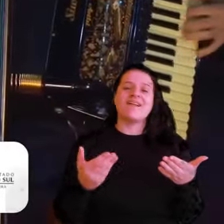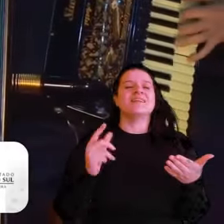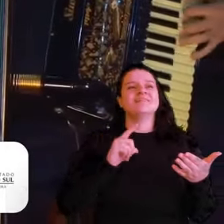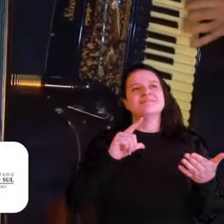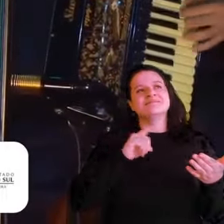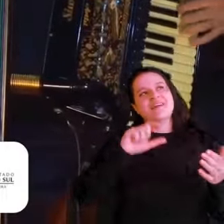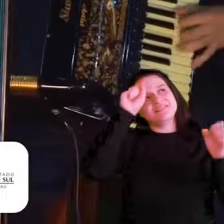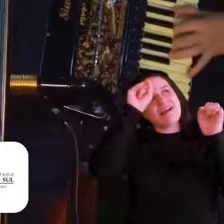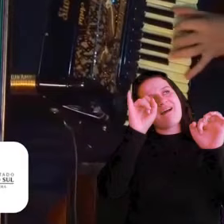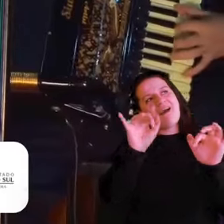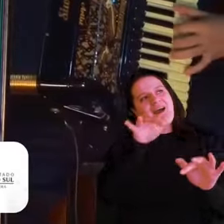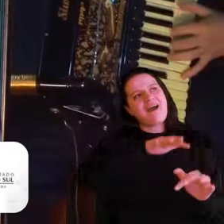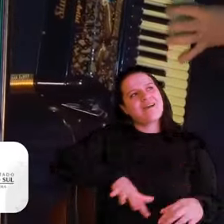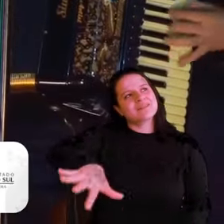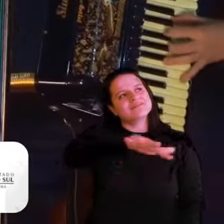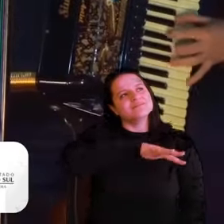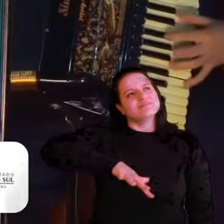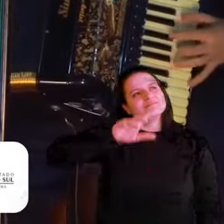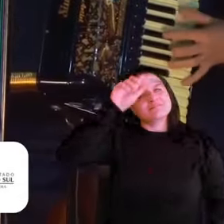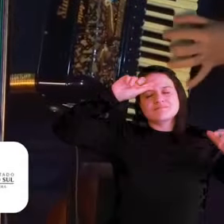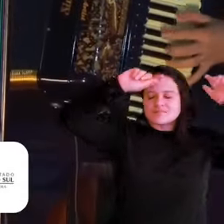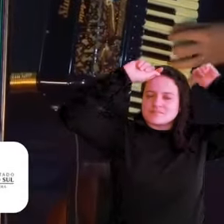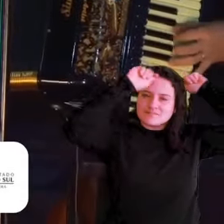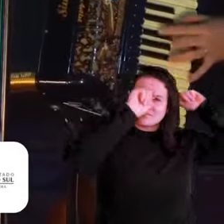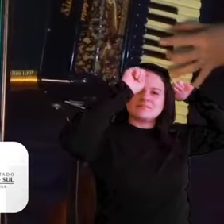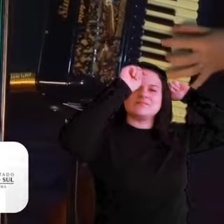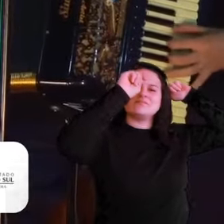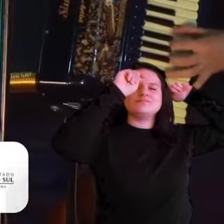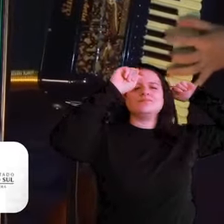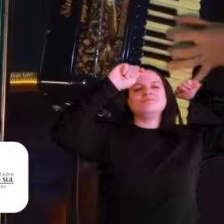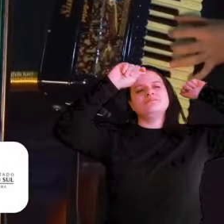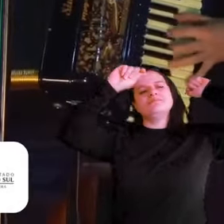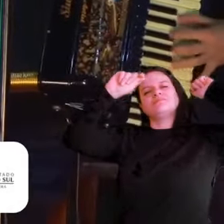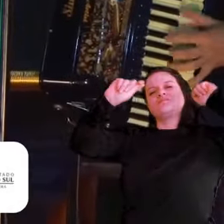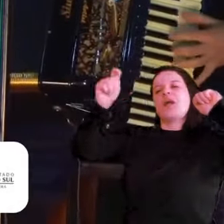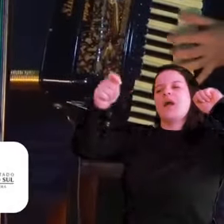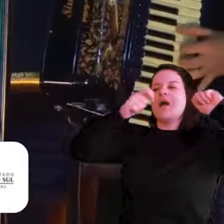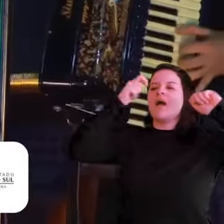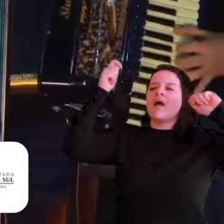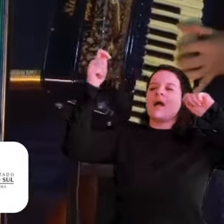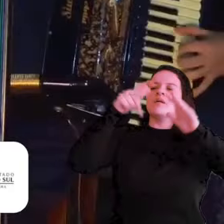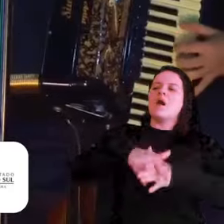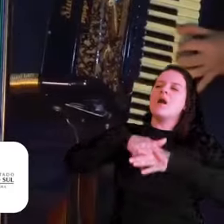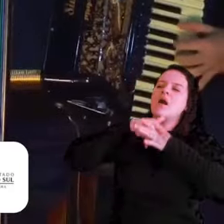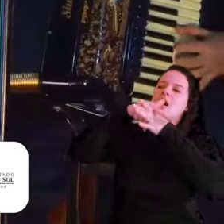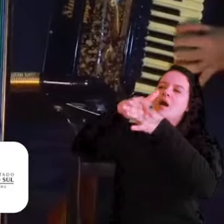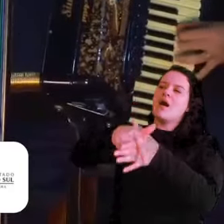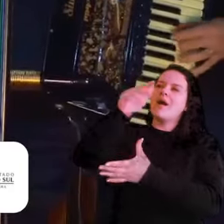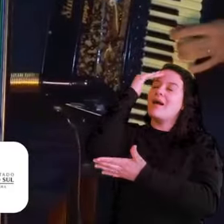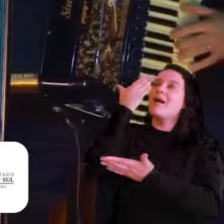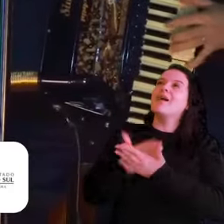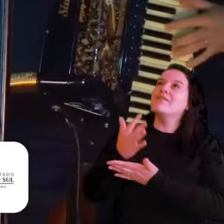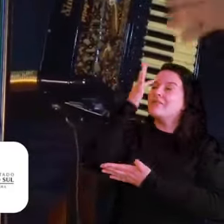Nesses ofícios sagrados, e gaiteiro e de peão, eu ando pelo estado com garra